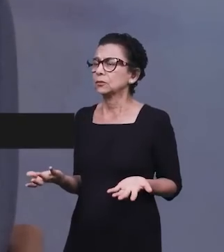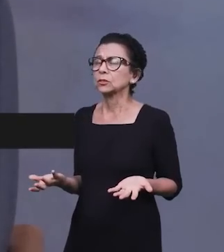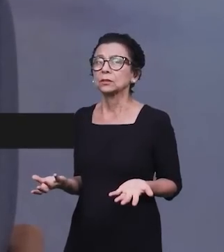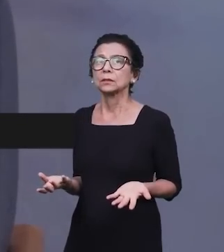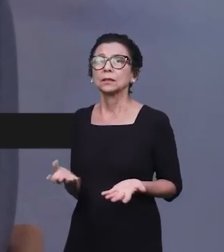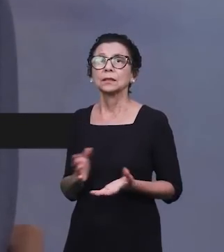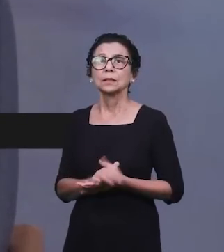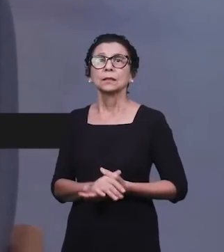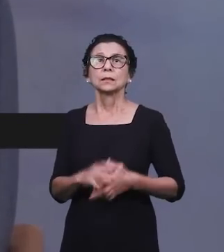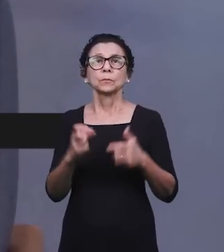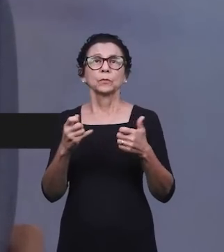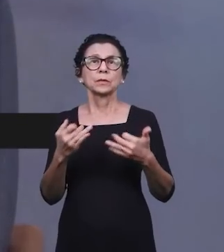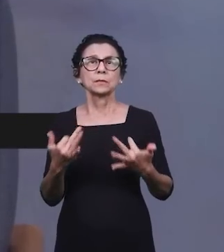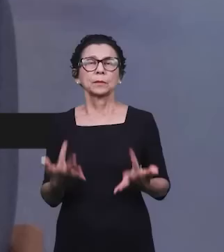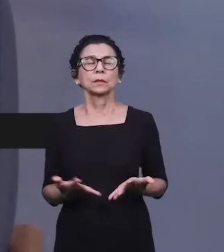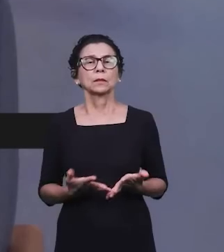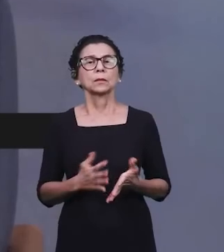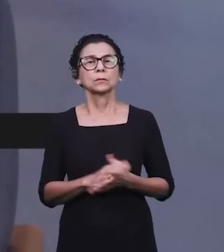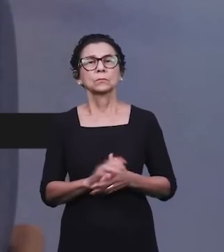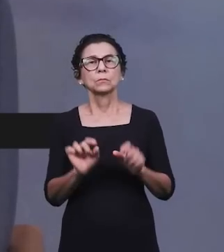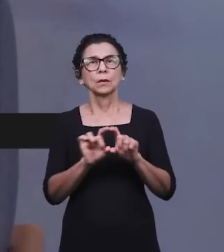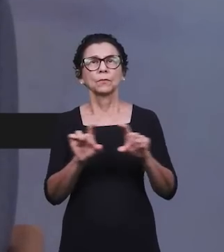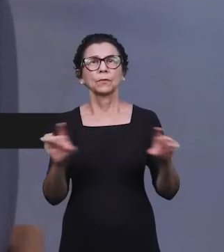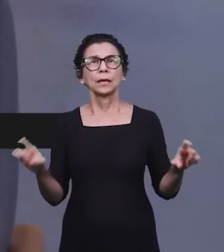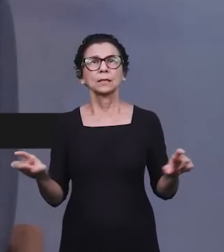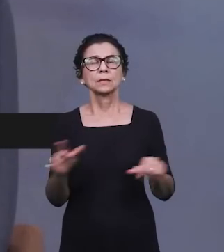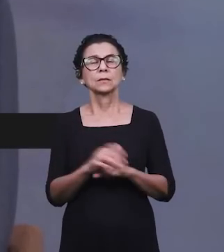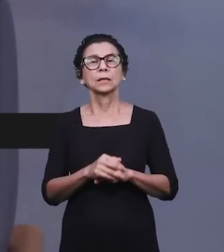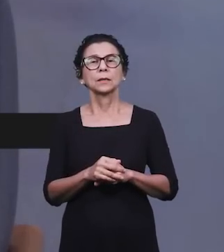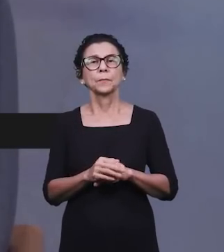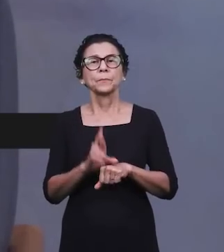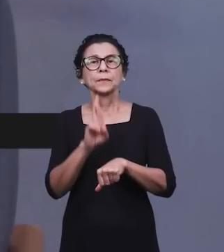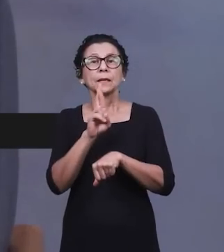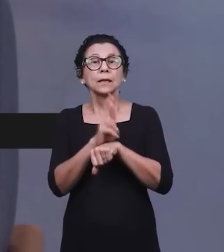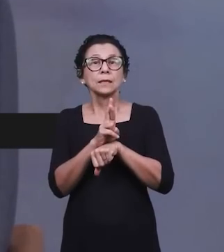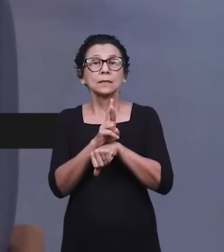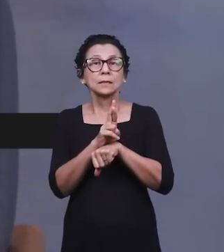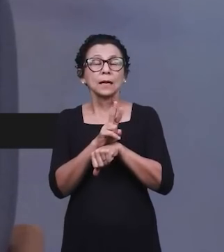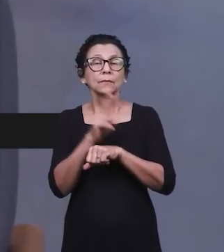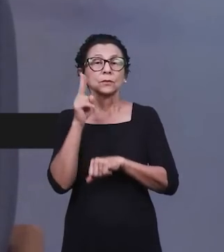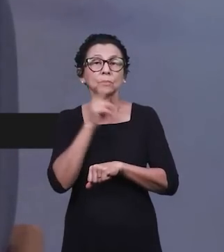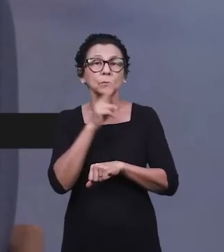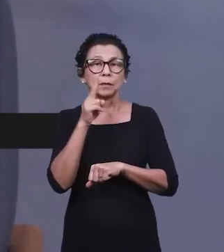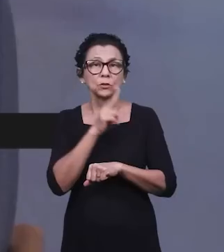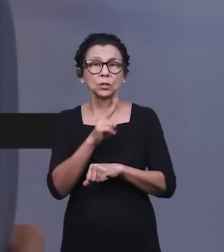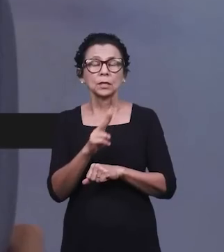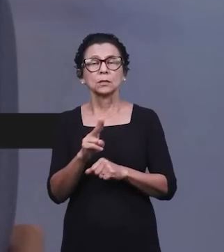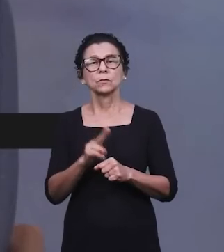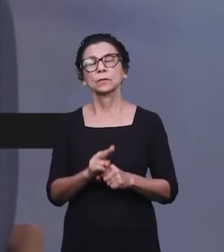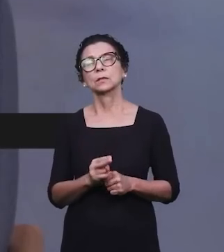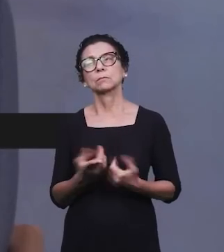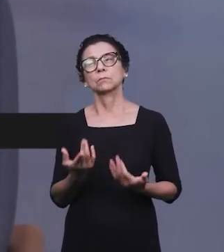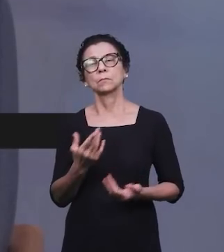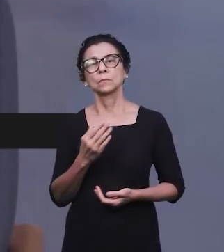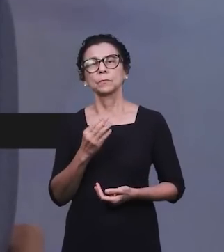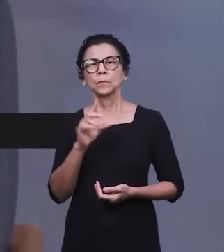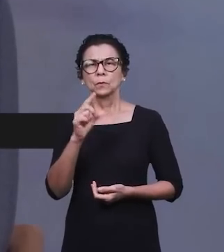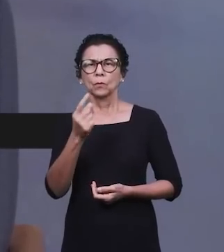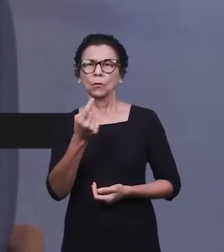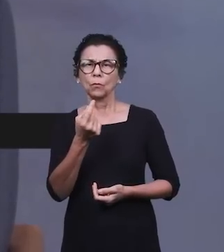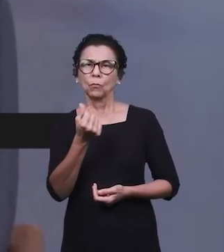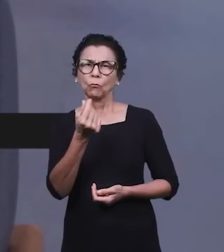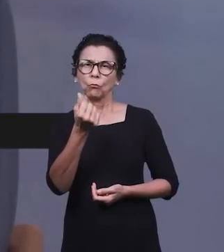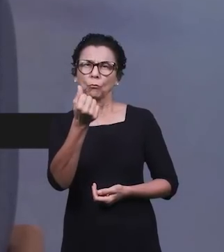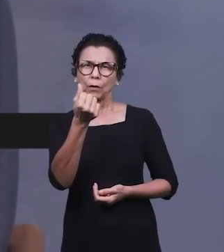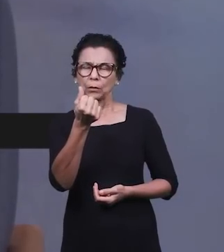quem não conhece esse termo, nunca ouviu, uma reserva de emergência é justamente um valor que você guarda, separa e deixa disponível,